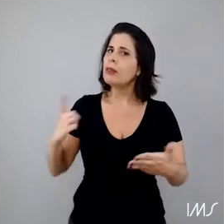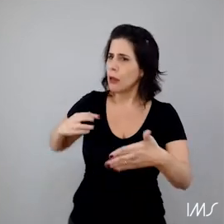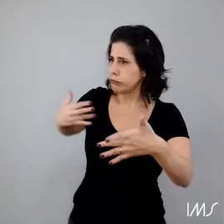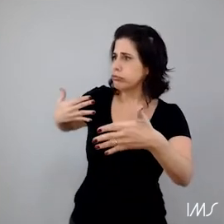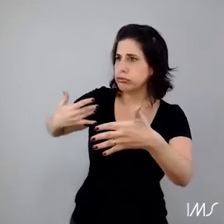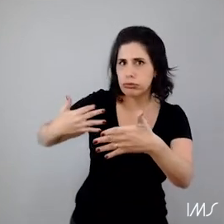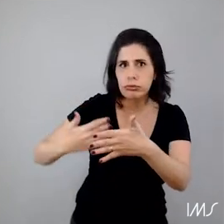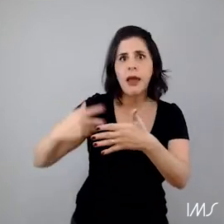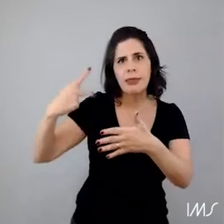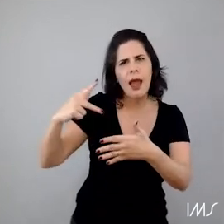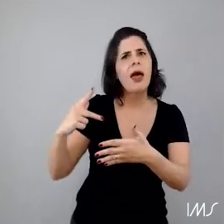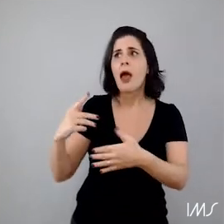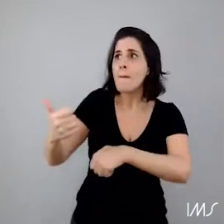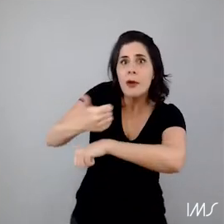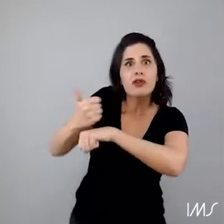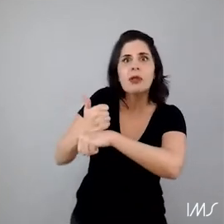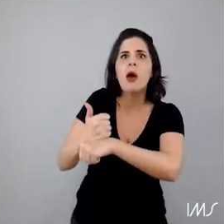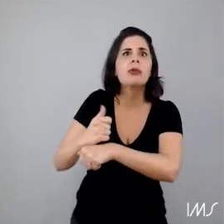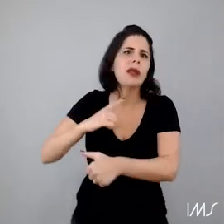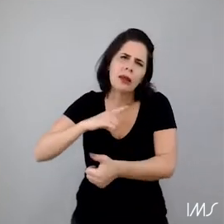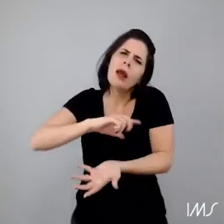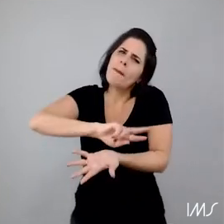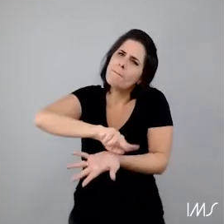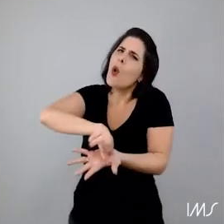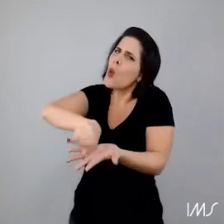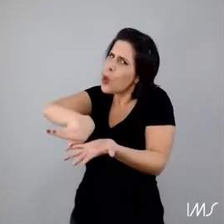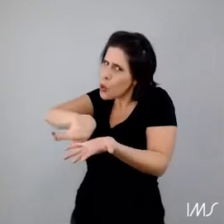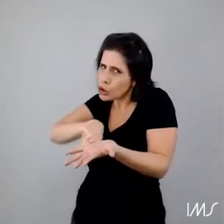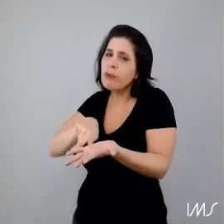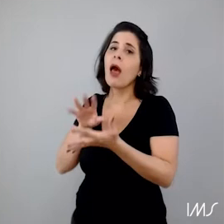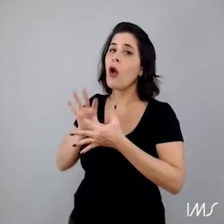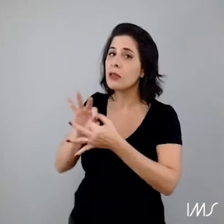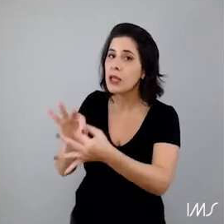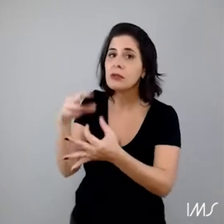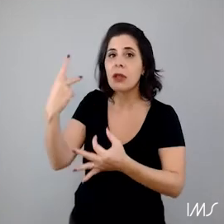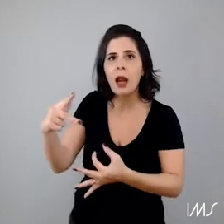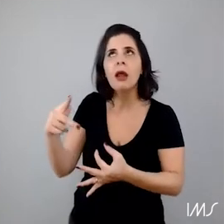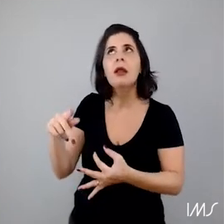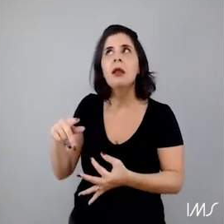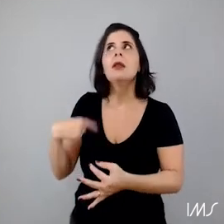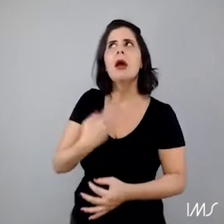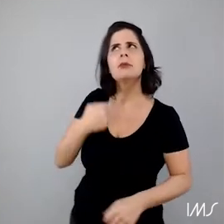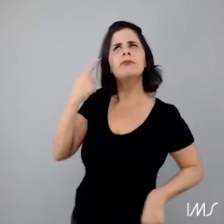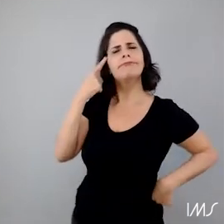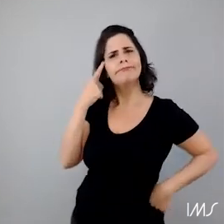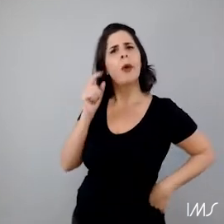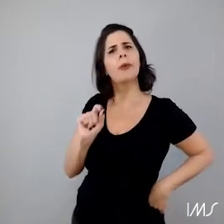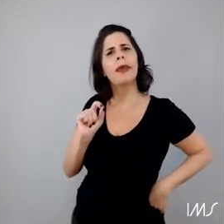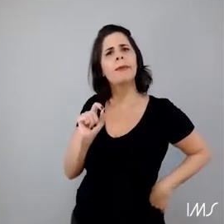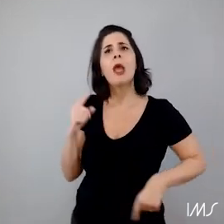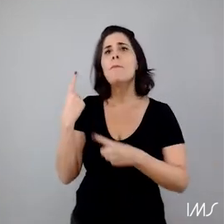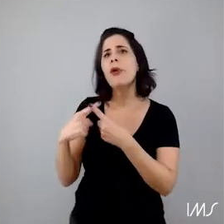de uma profissional múltipla, ativa, incansável e de seu contexto, que estava no arquivo, né, também obrigavam a perguntar por